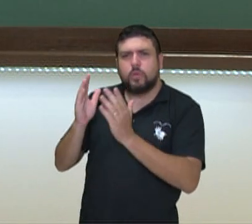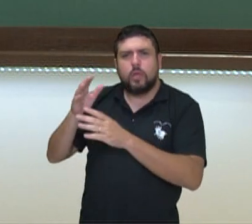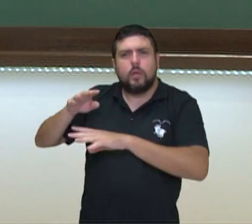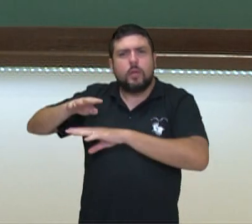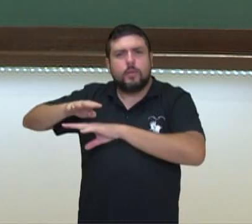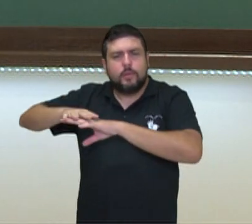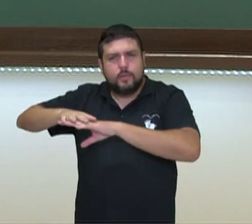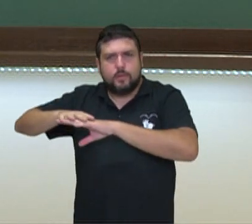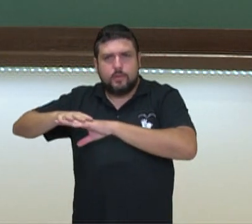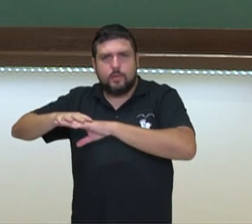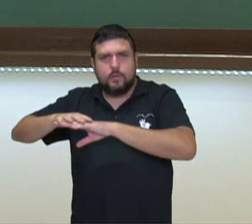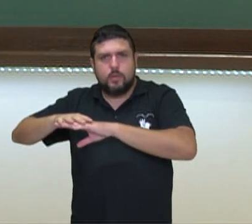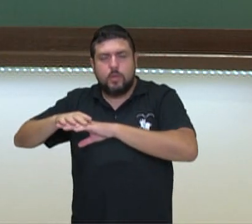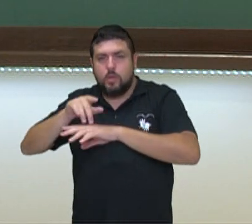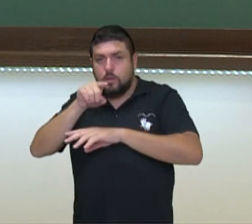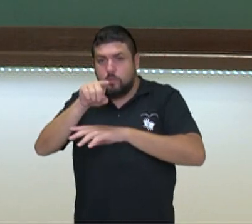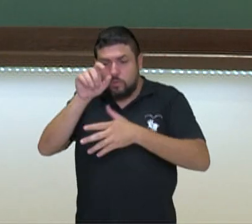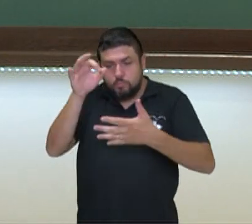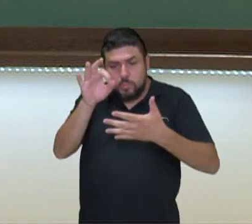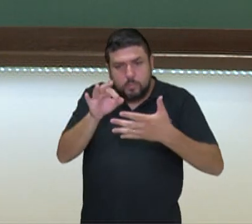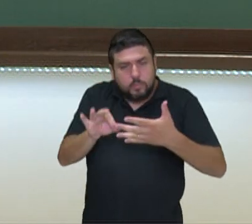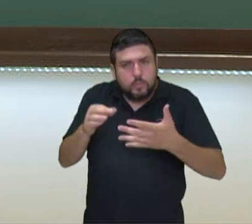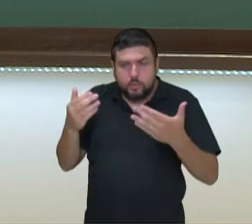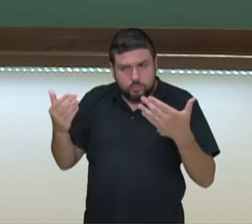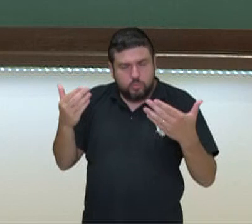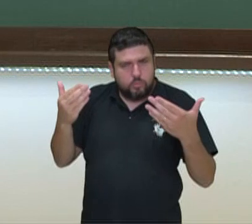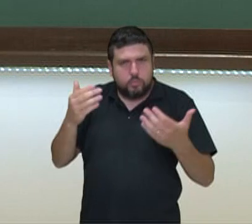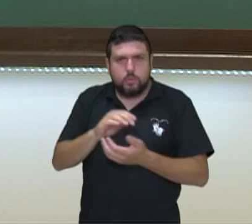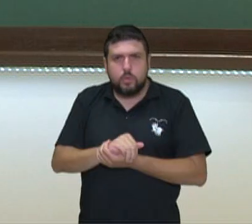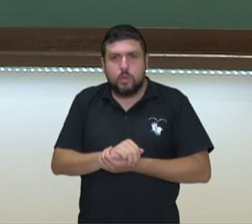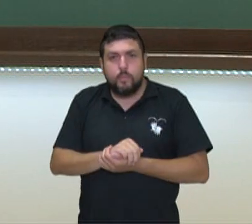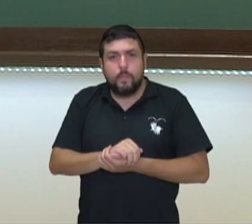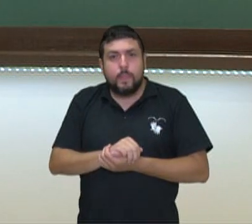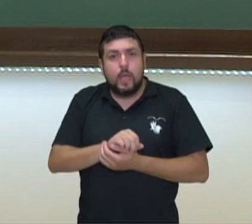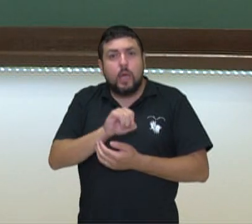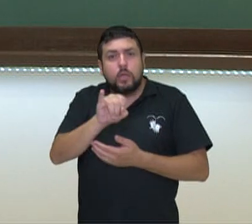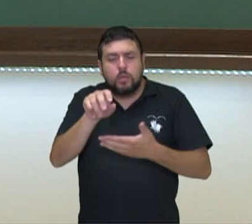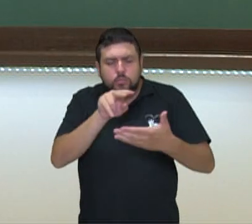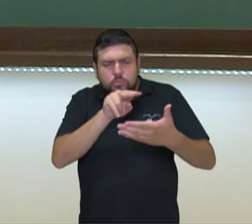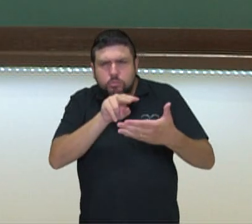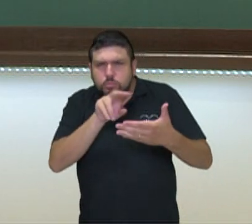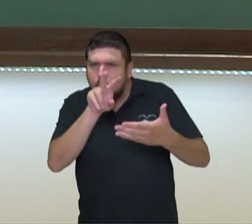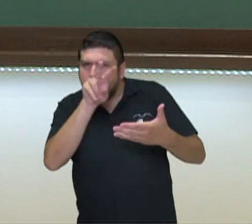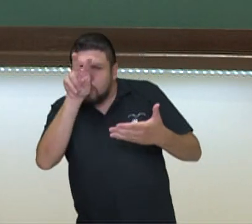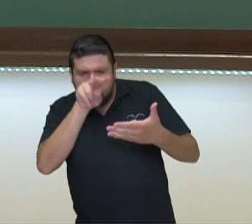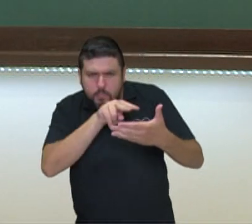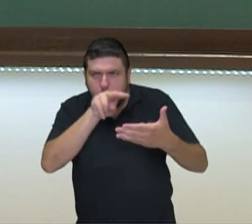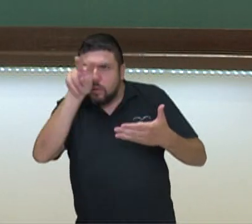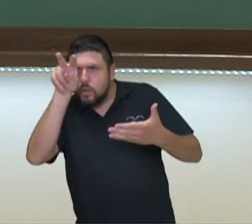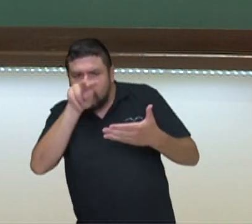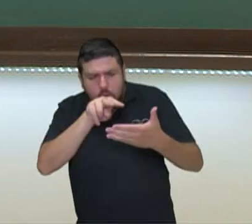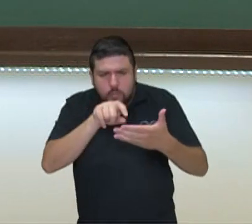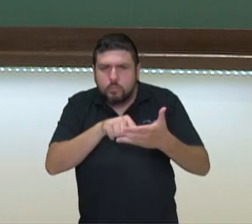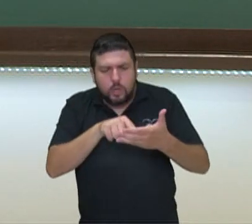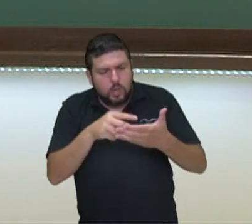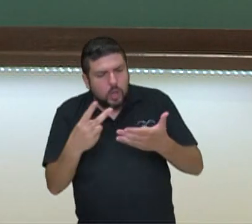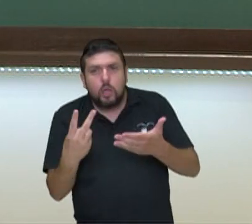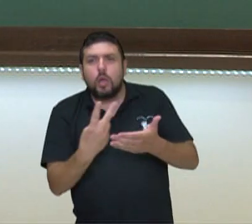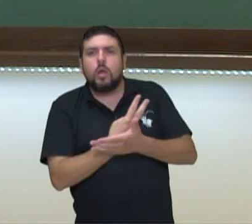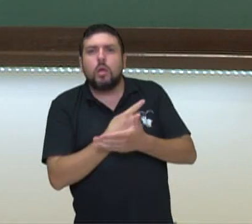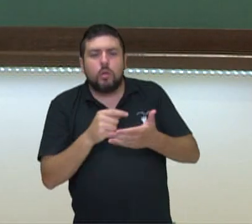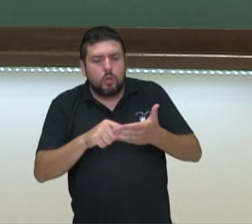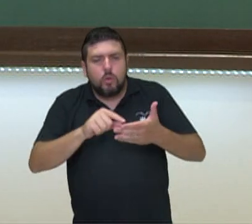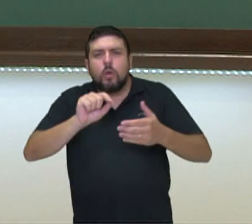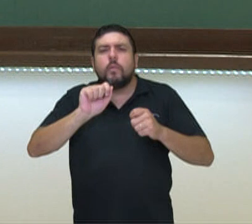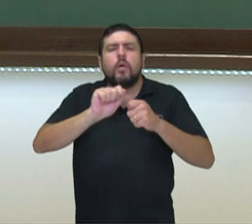Se você não acertou de primeira, circule ali onde é que foi o seu equívoco e coloque o certinho do lado, tá